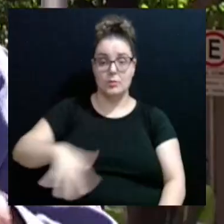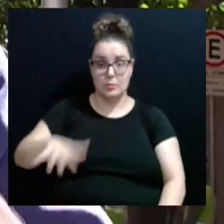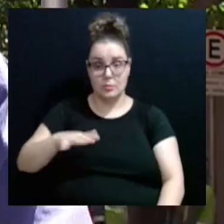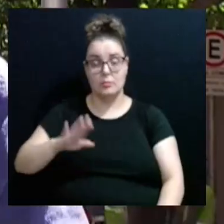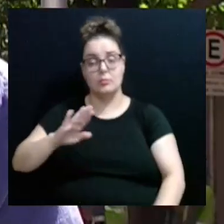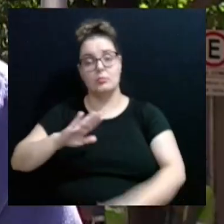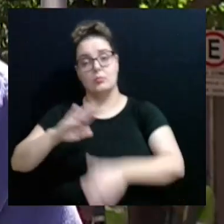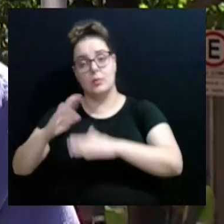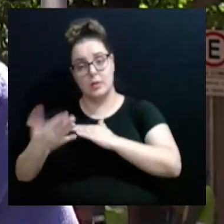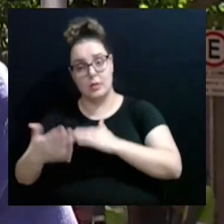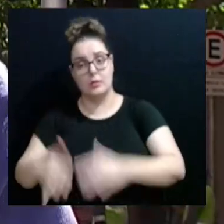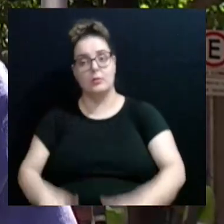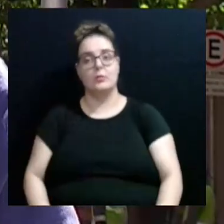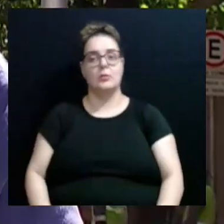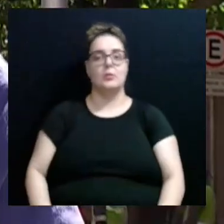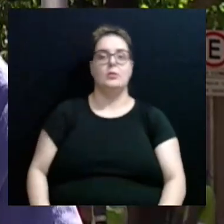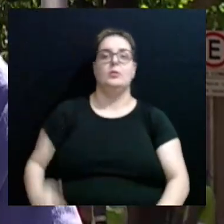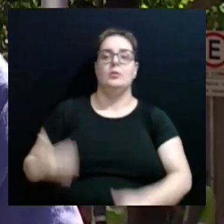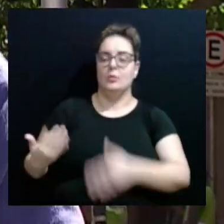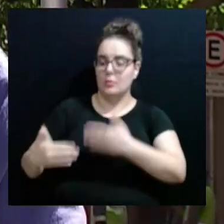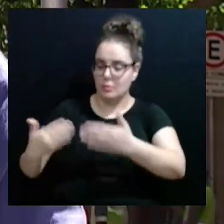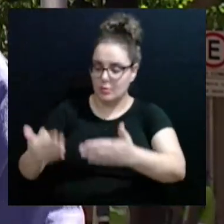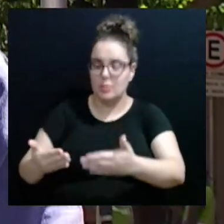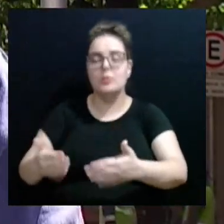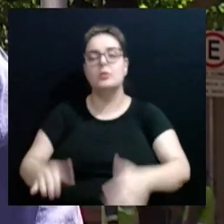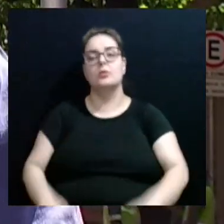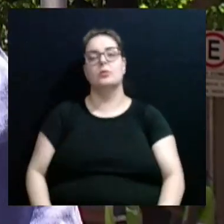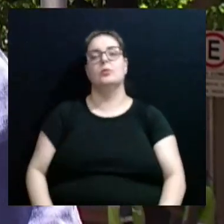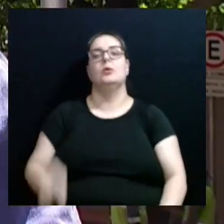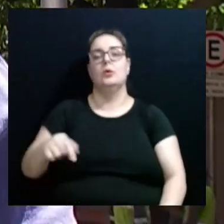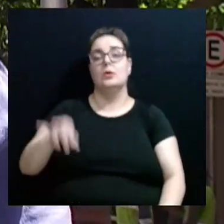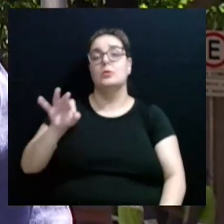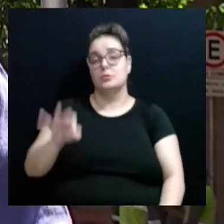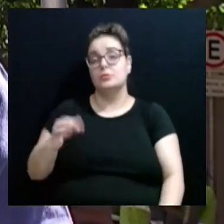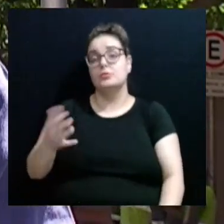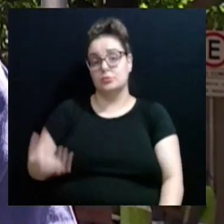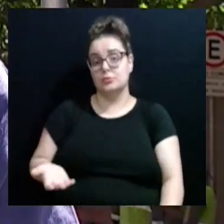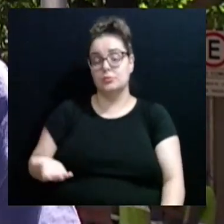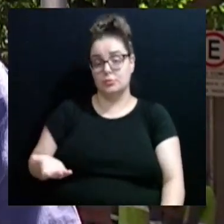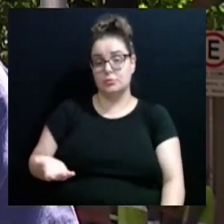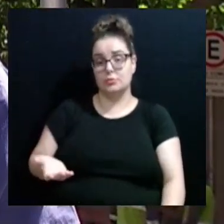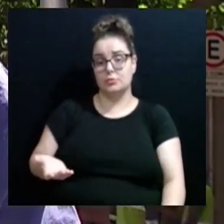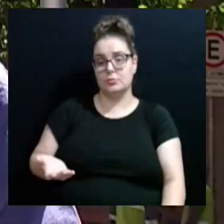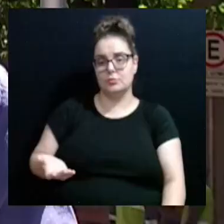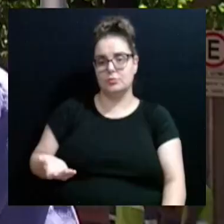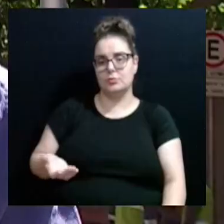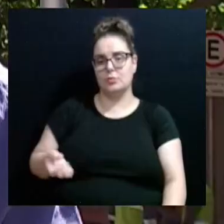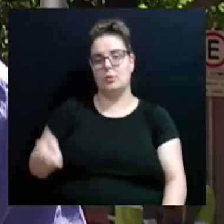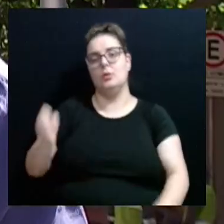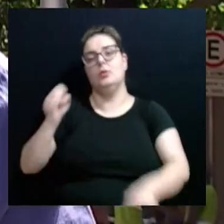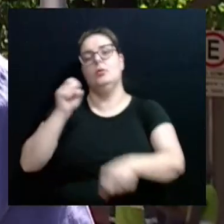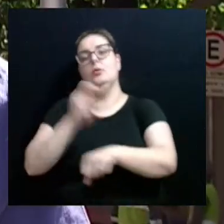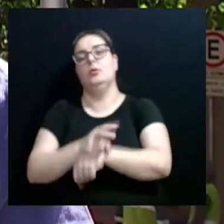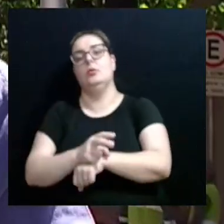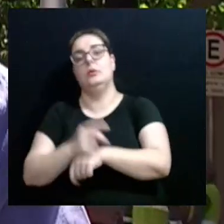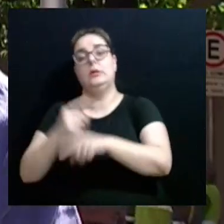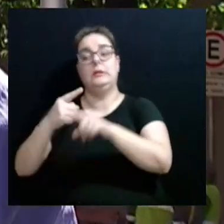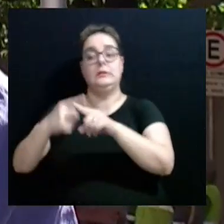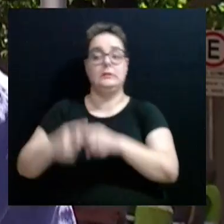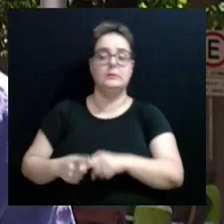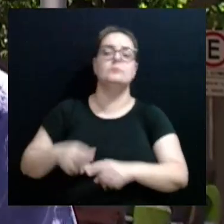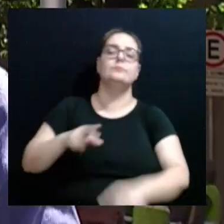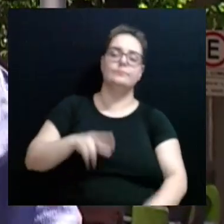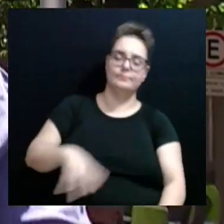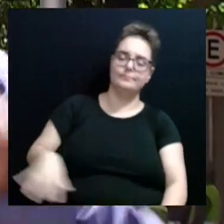do processo, né, dos comerciantes aqui, justamente com a questão da vaga que estava muito concorrida aqui na região, e às vezes a